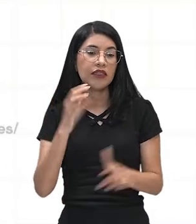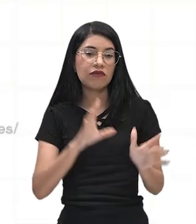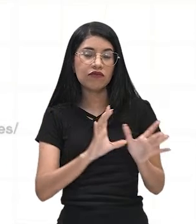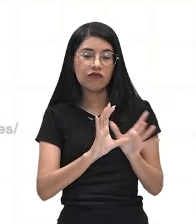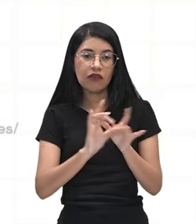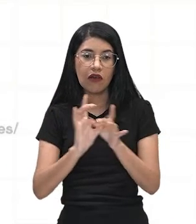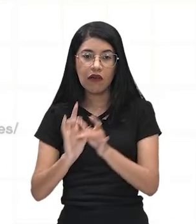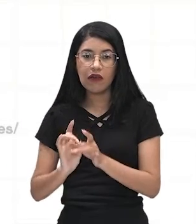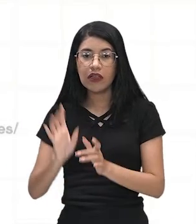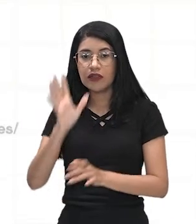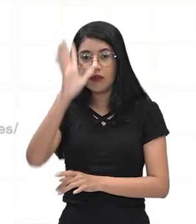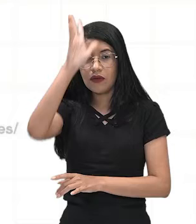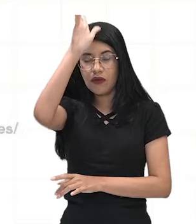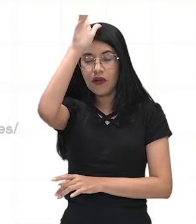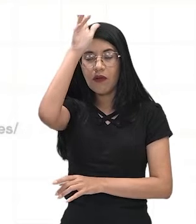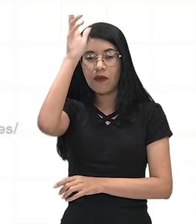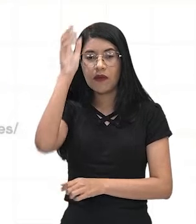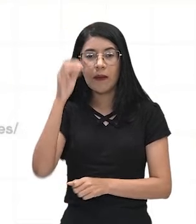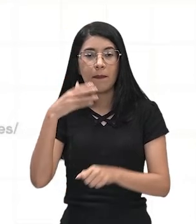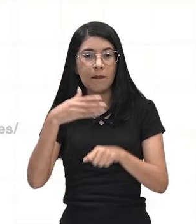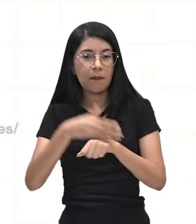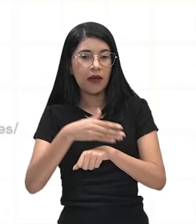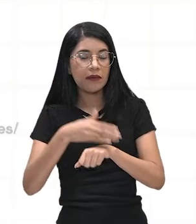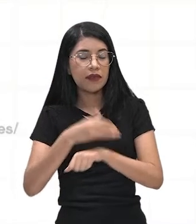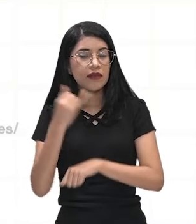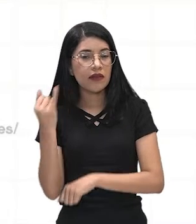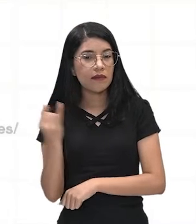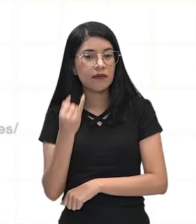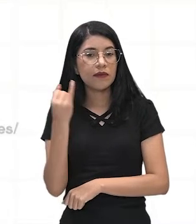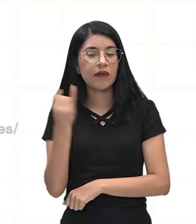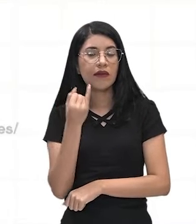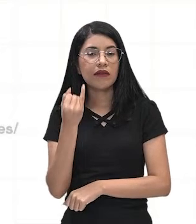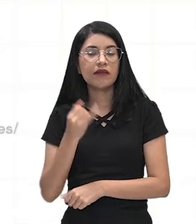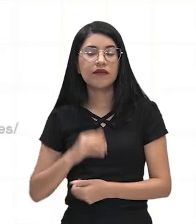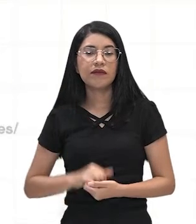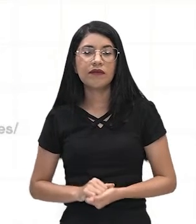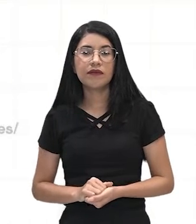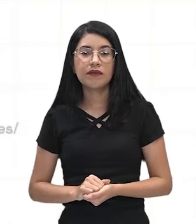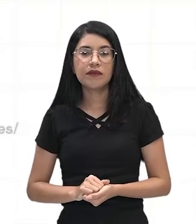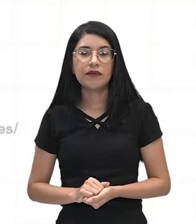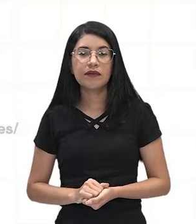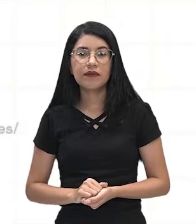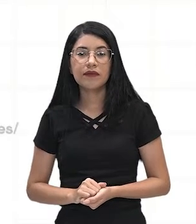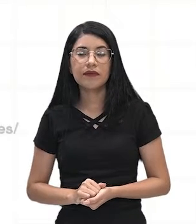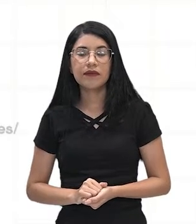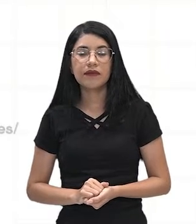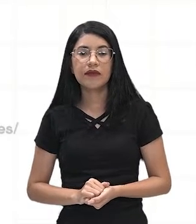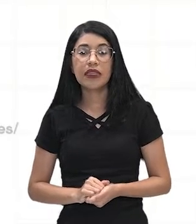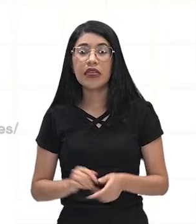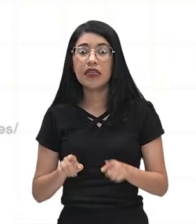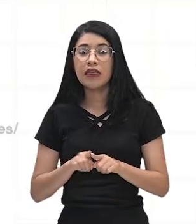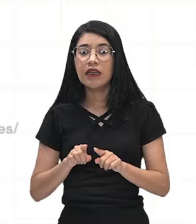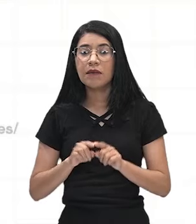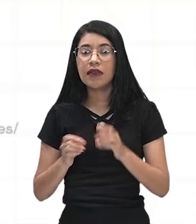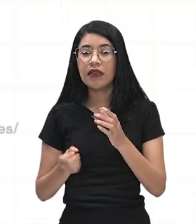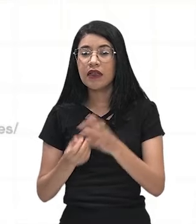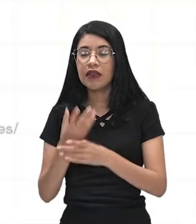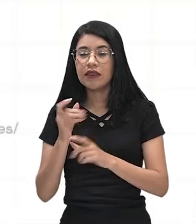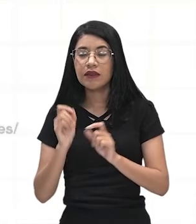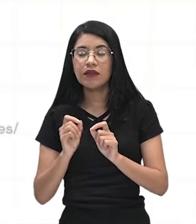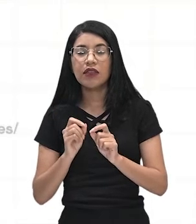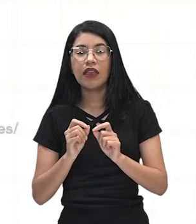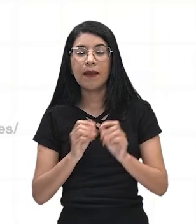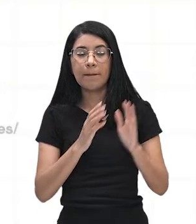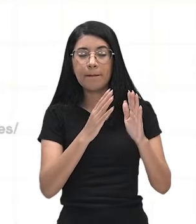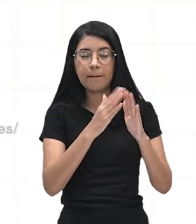mulheres estivessem ali envolvidas nas atividades religiosas e também na produção de bens